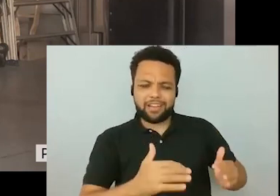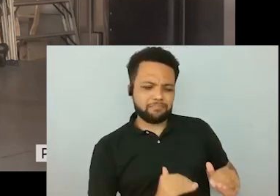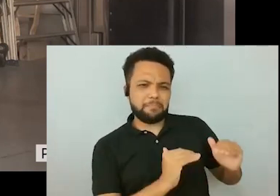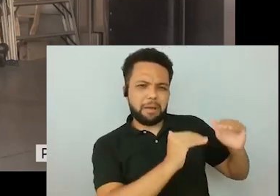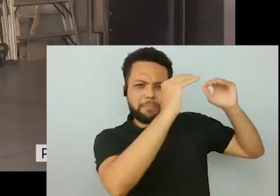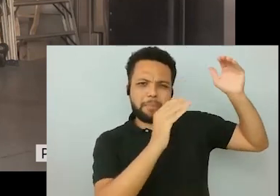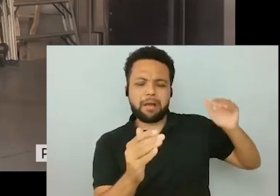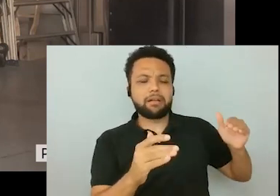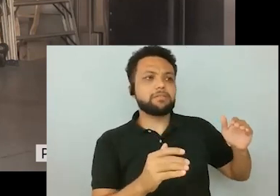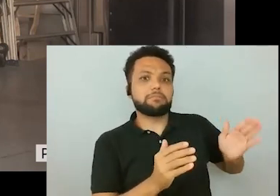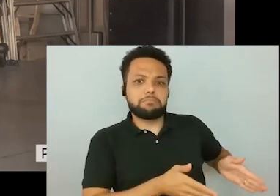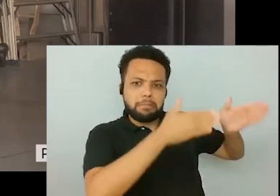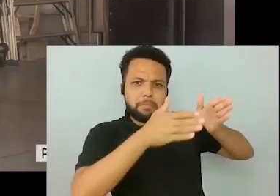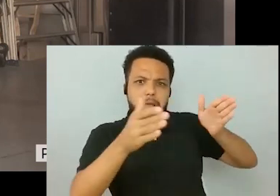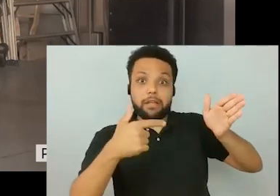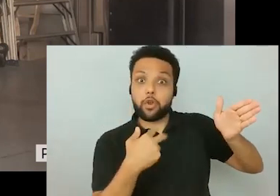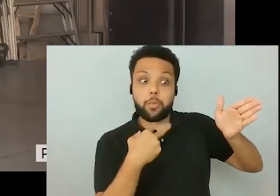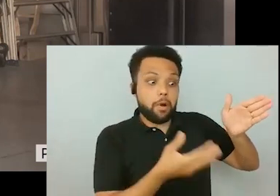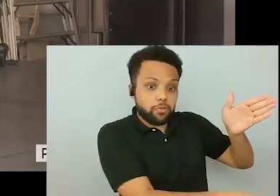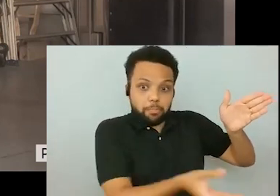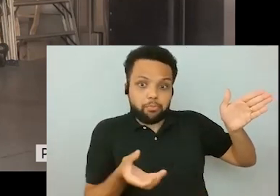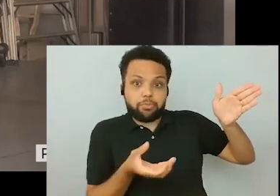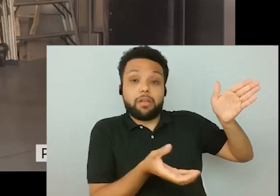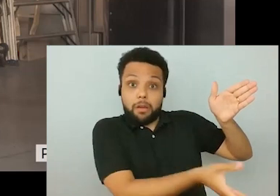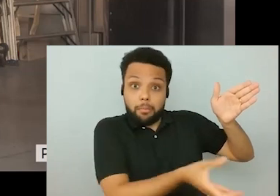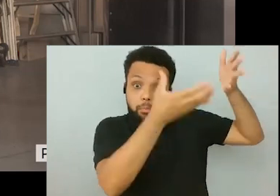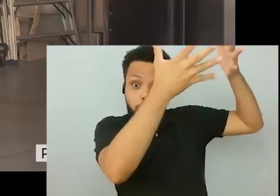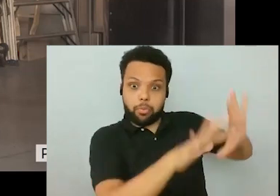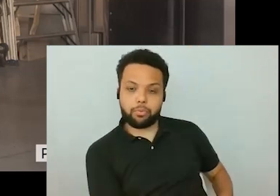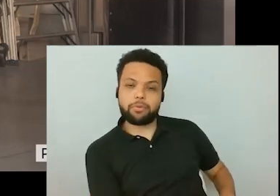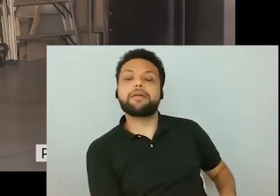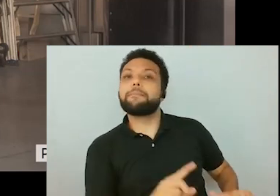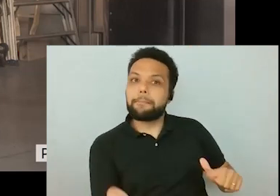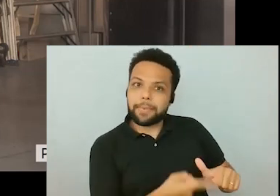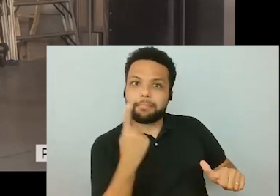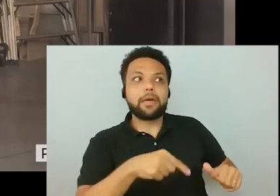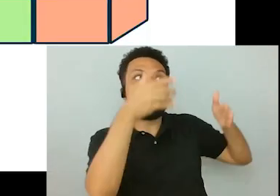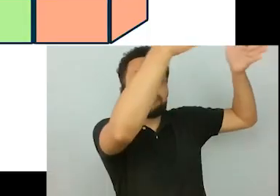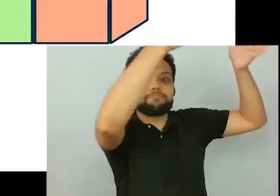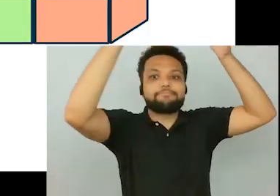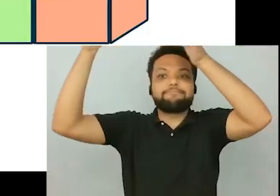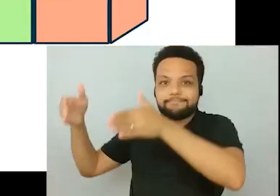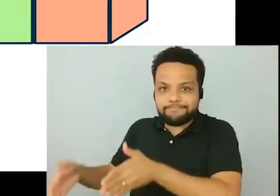pode puxar a caixa de baixo sem ter puxado a de cima antes. Sempre vamos puxando primeiro as de cima.